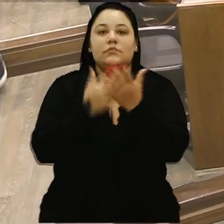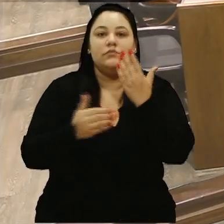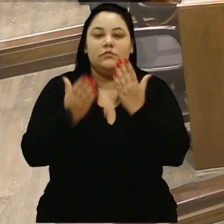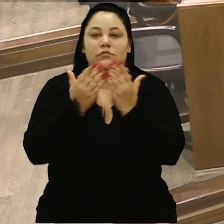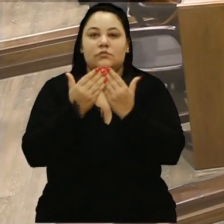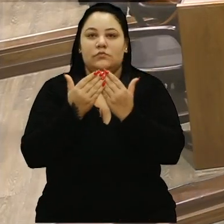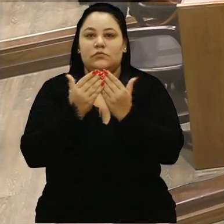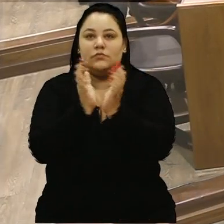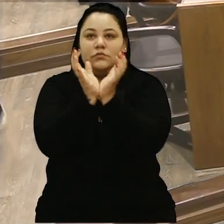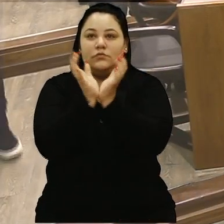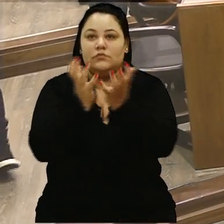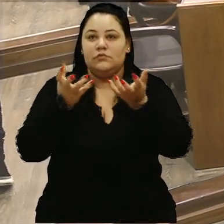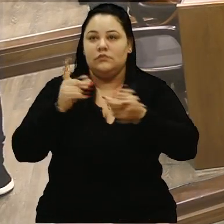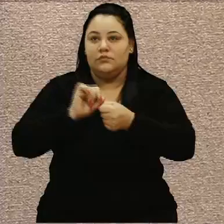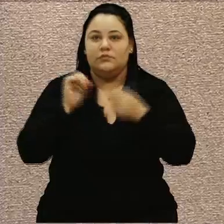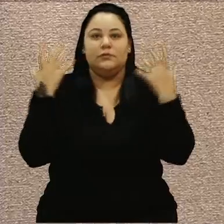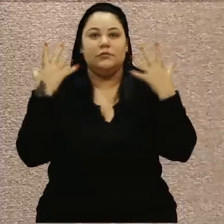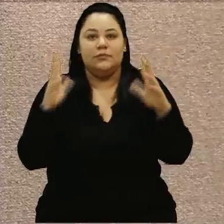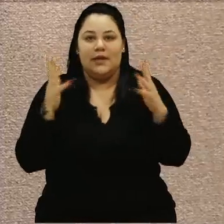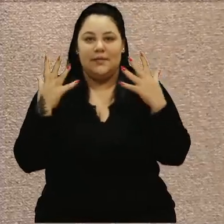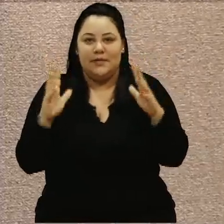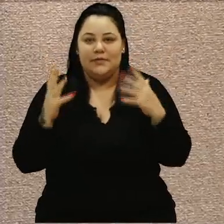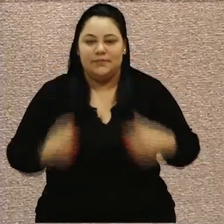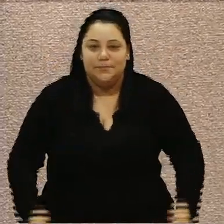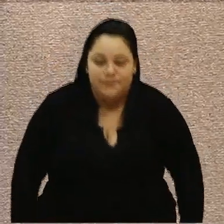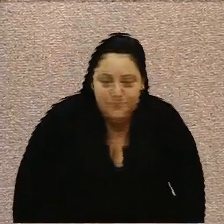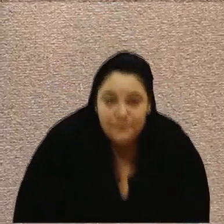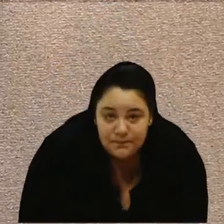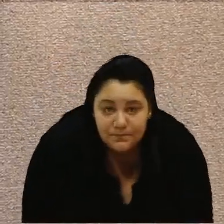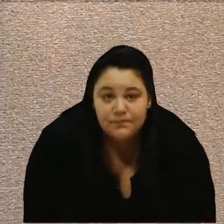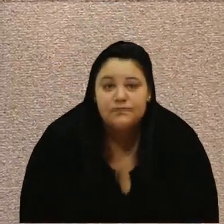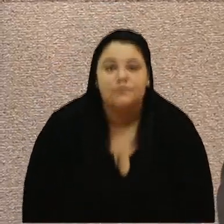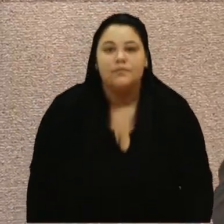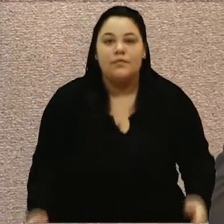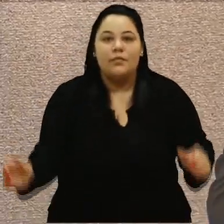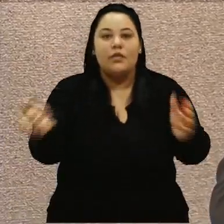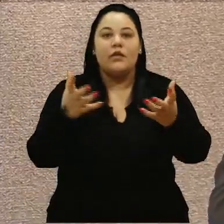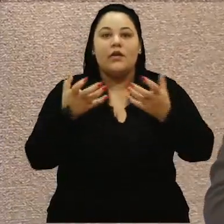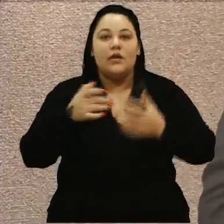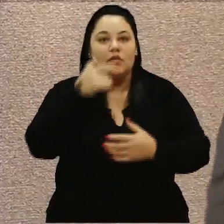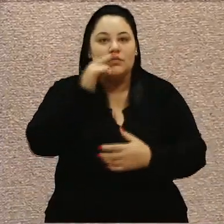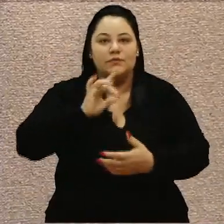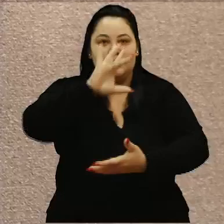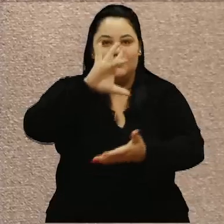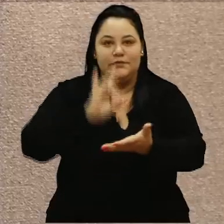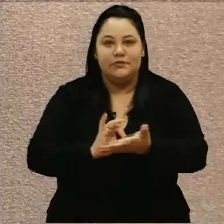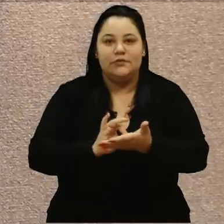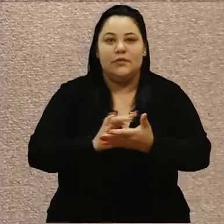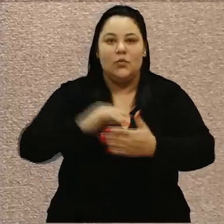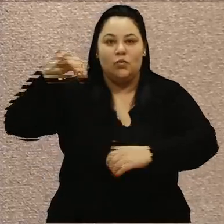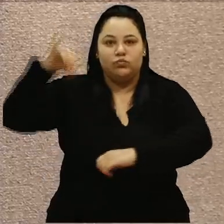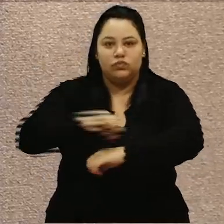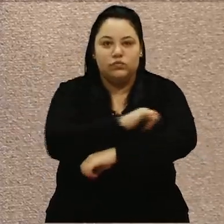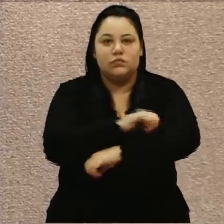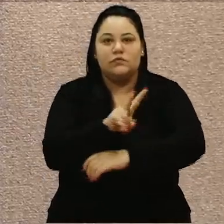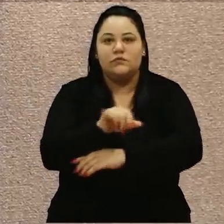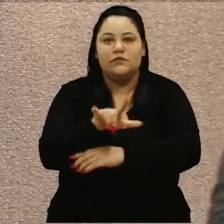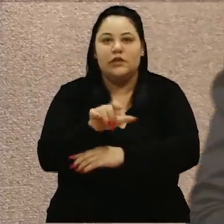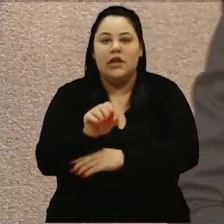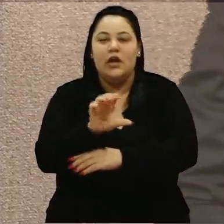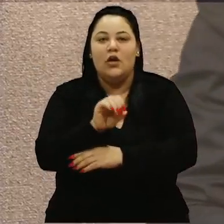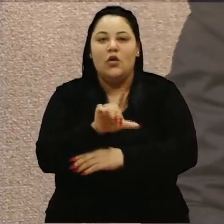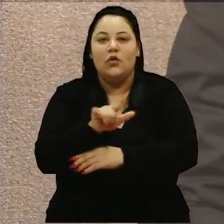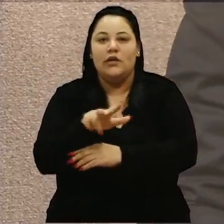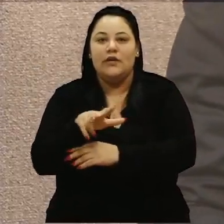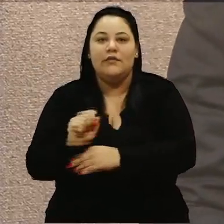congratulações aos que conseguiram incluir o aeroporto de Vila Oliva no programa de aceleração